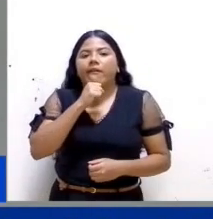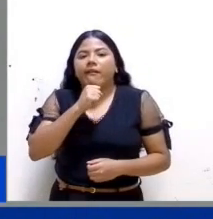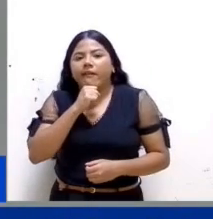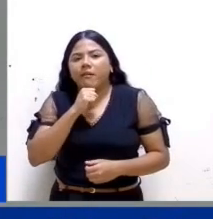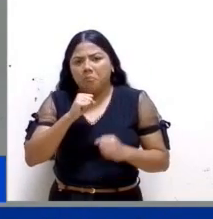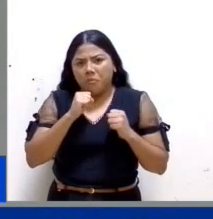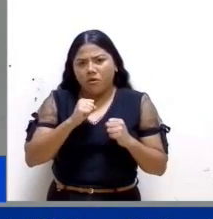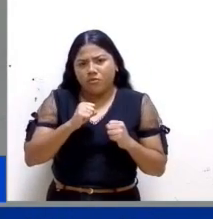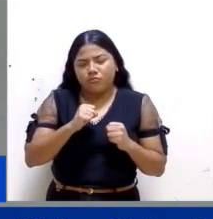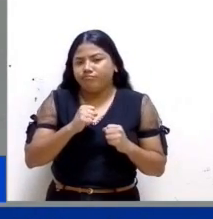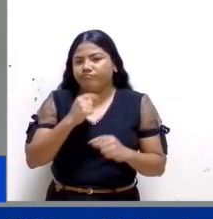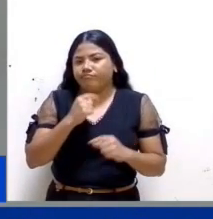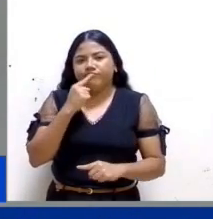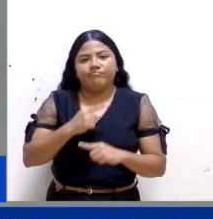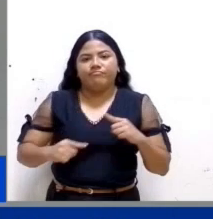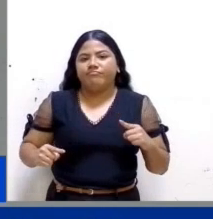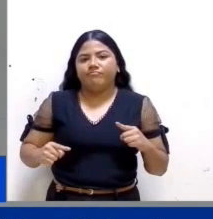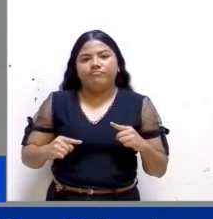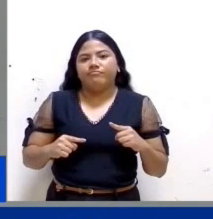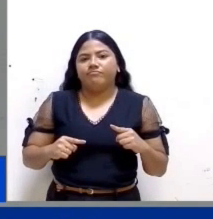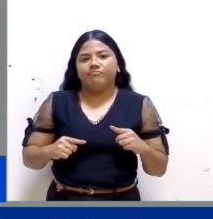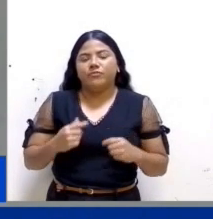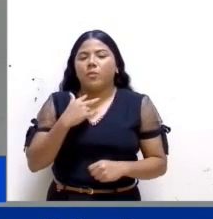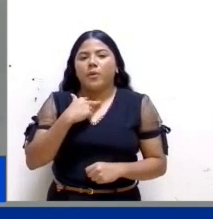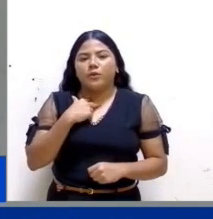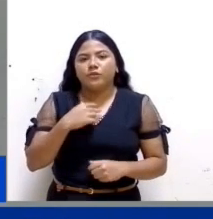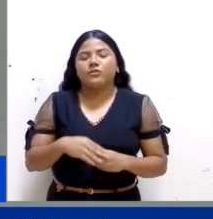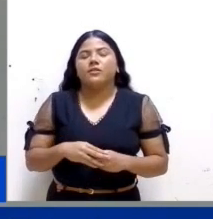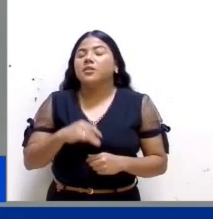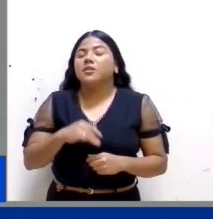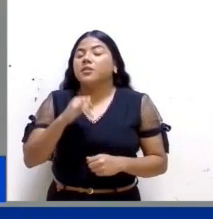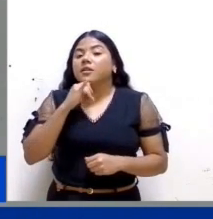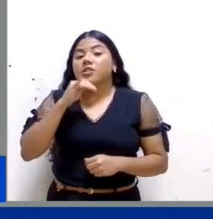na palestrante Gabriela Valente. Não. E o tio?